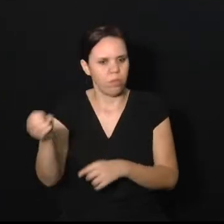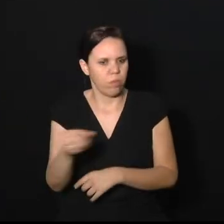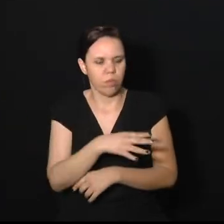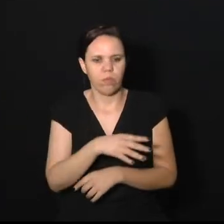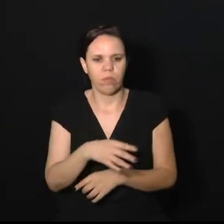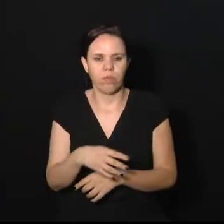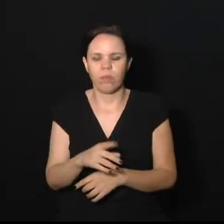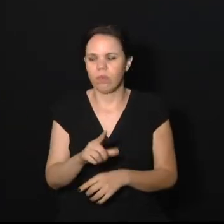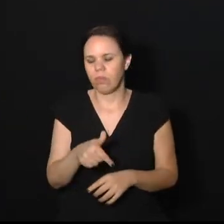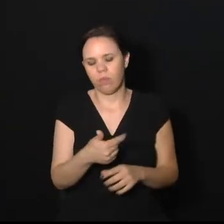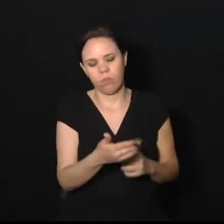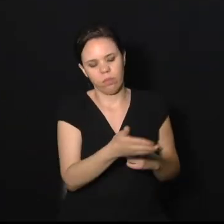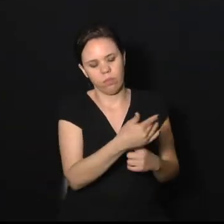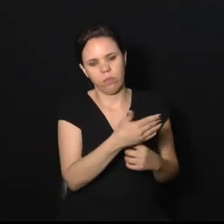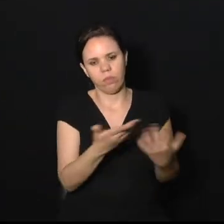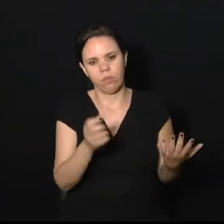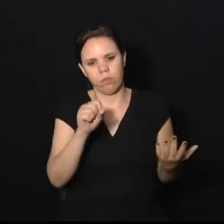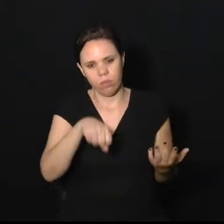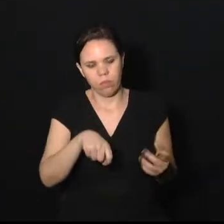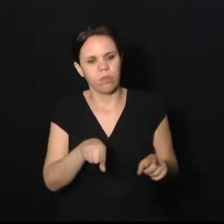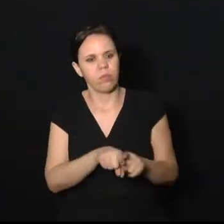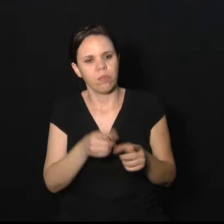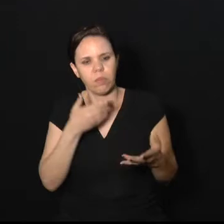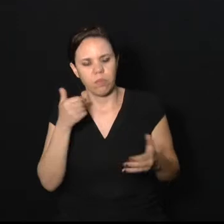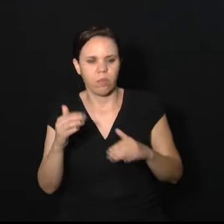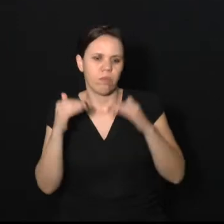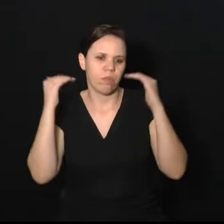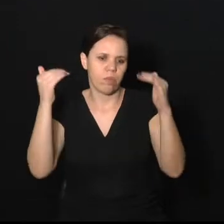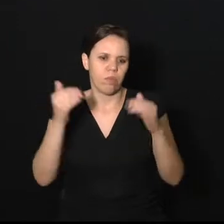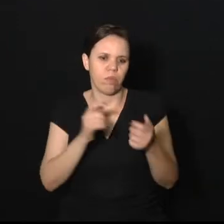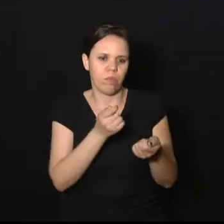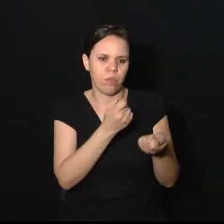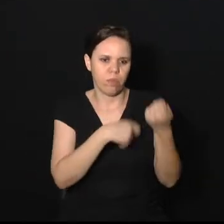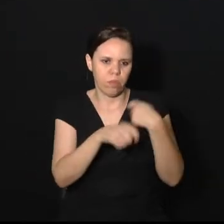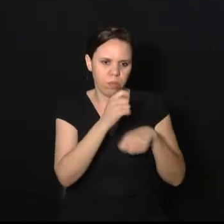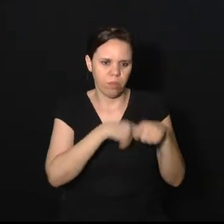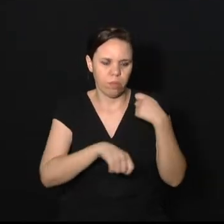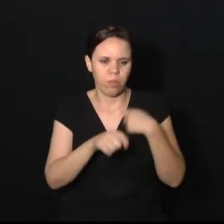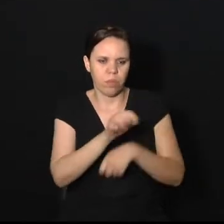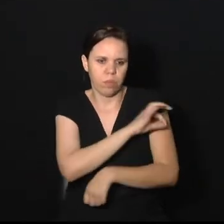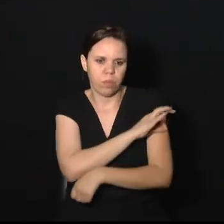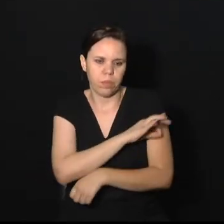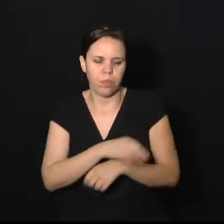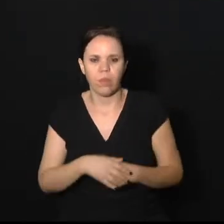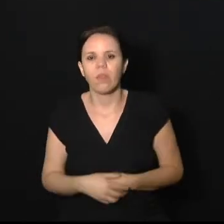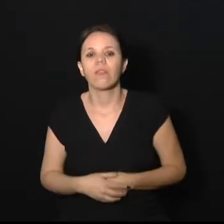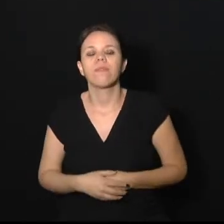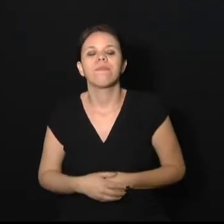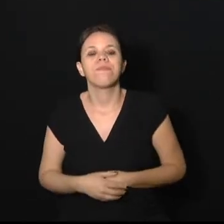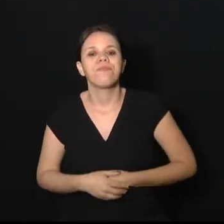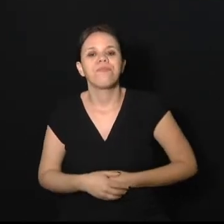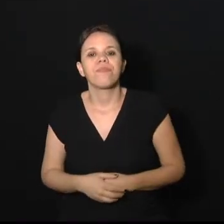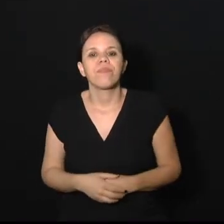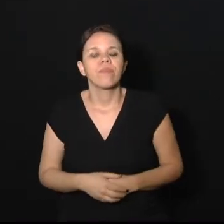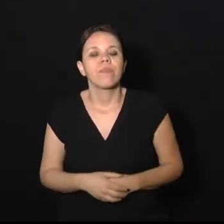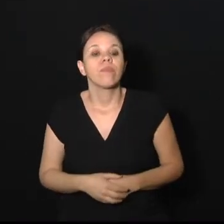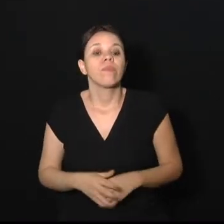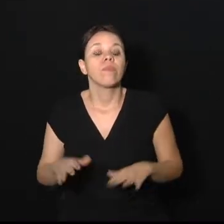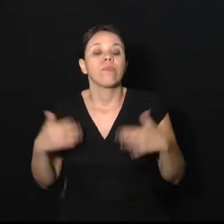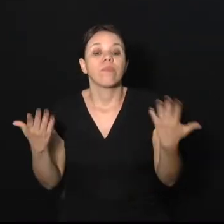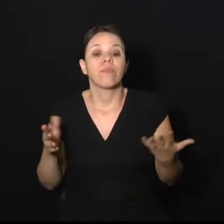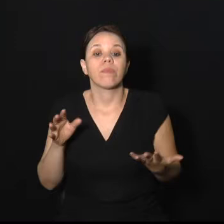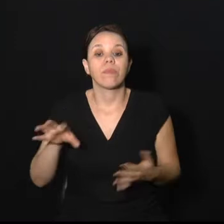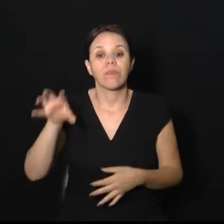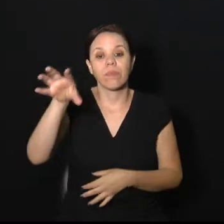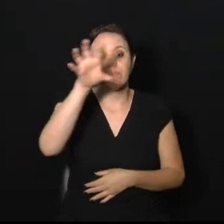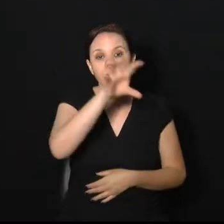tecnologia, mas sim para entregar uma eficiência melhor no serviço público. E a gente vai dar alguns exemplos aqui também. Então, hoje, quais são as áreas que são